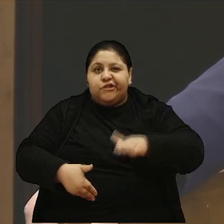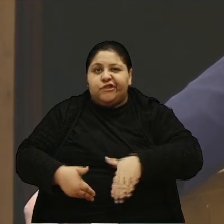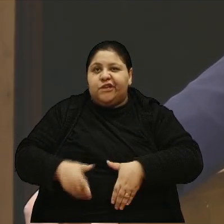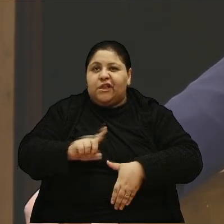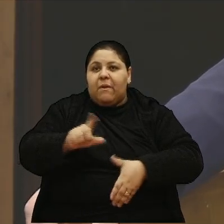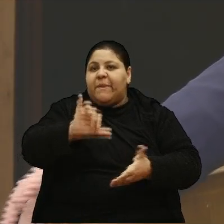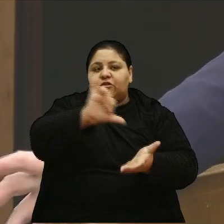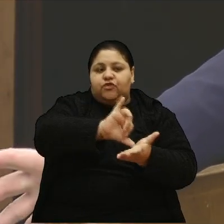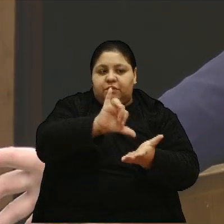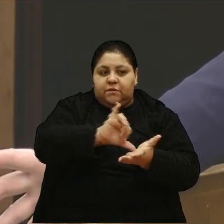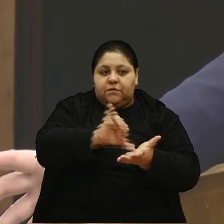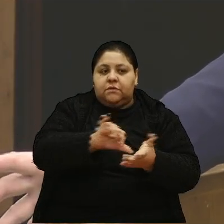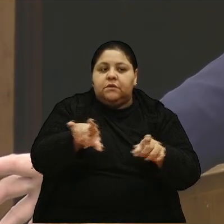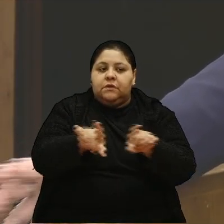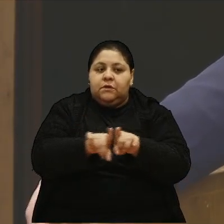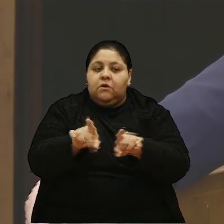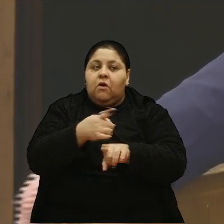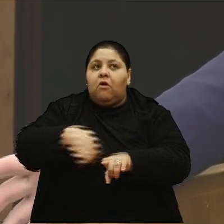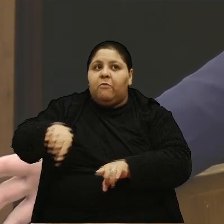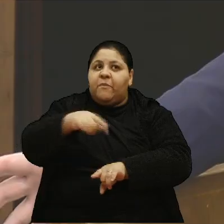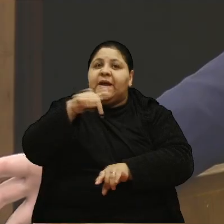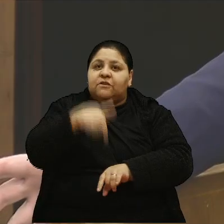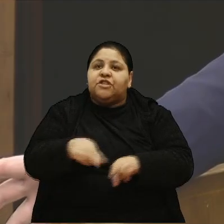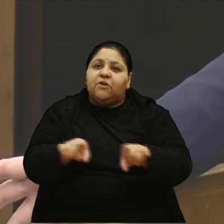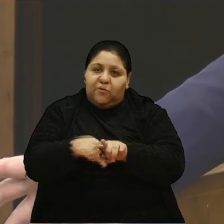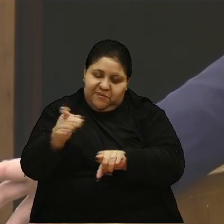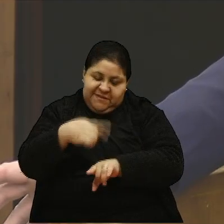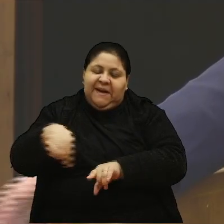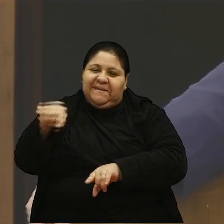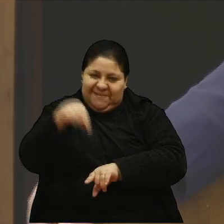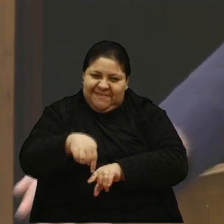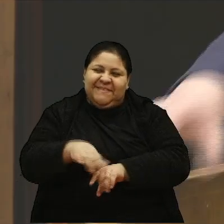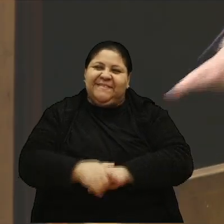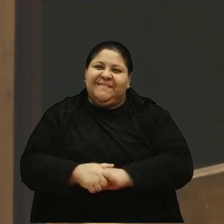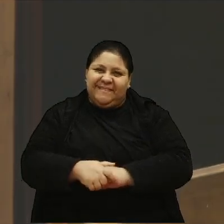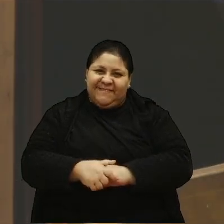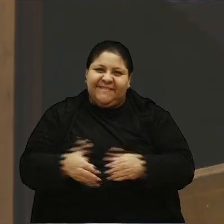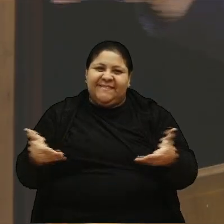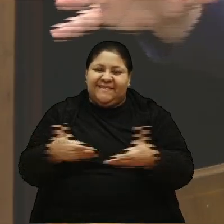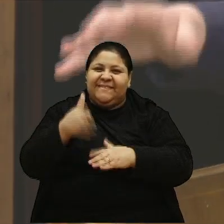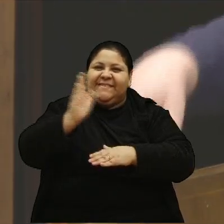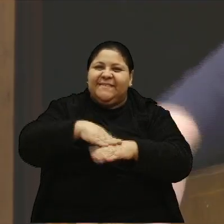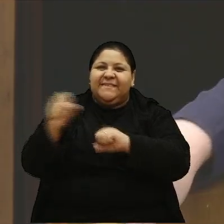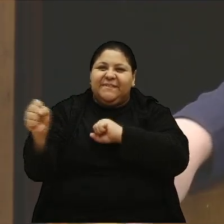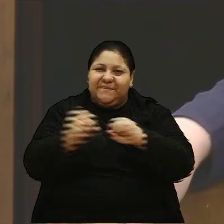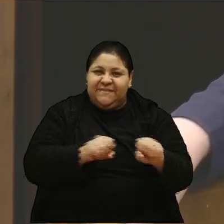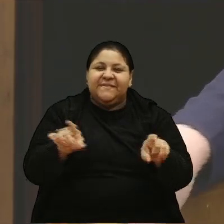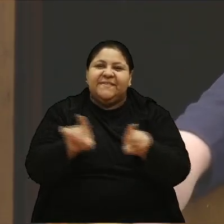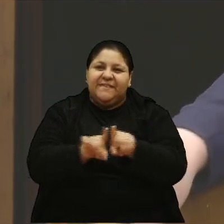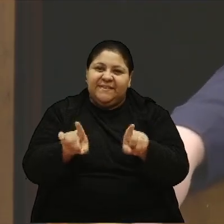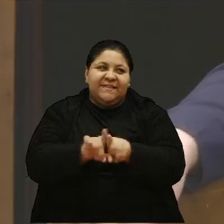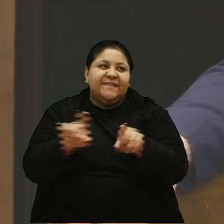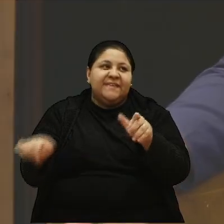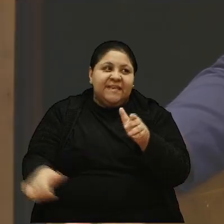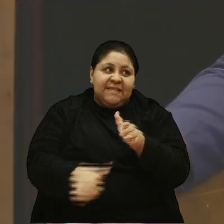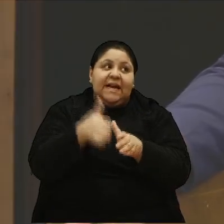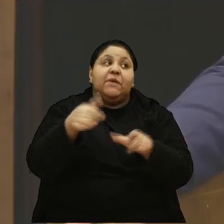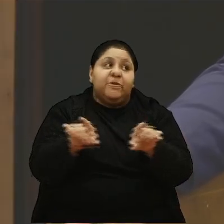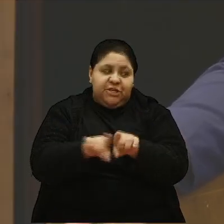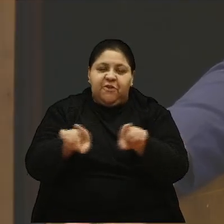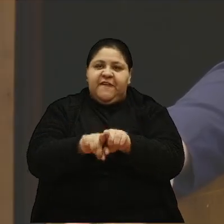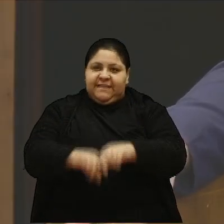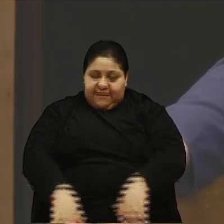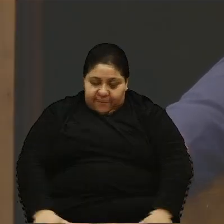acho, em que pese ter sido tardio, mas isso é uma medida que contribuiu bastante, né? Então, quanto mais puder descentralizar isso, melhor. Não sei quem pediu a